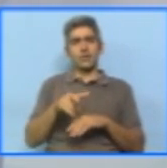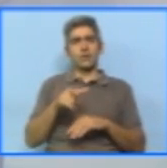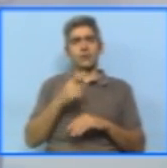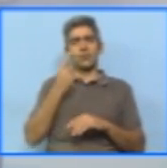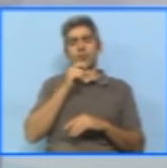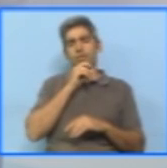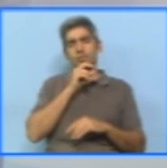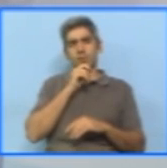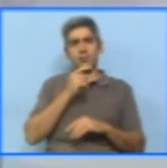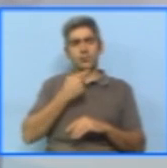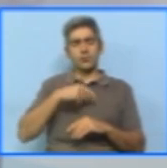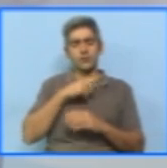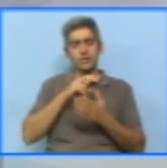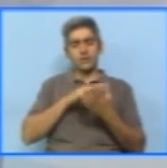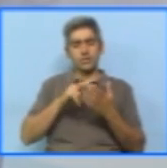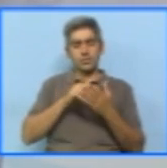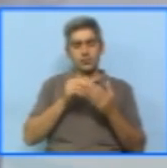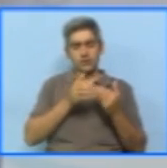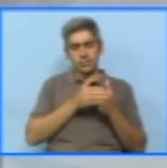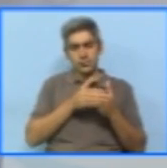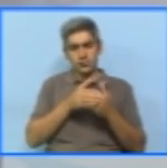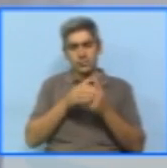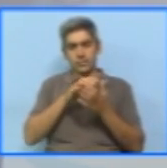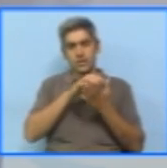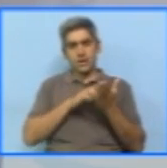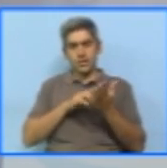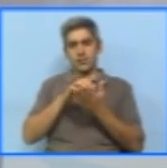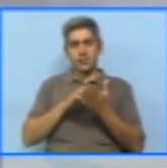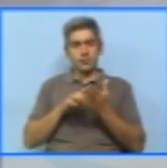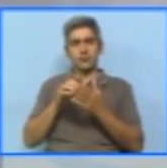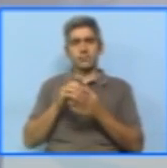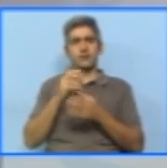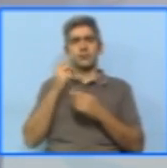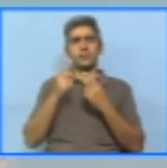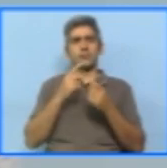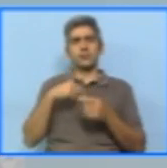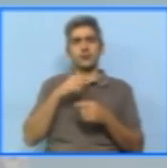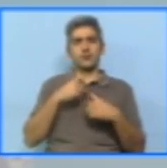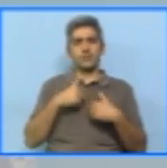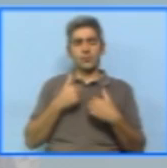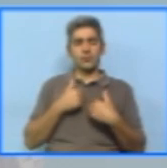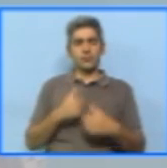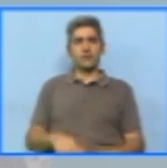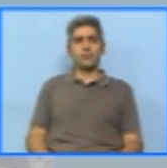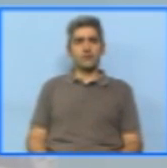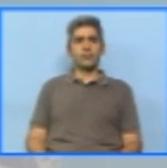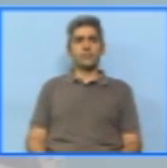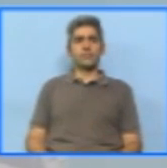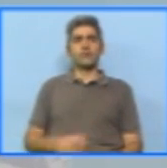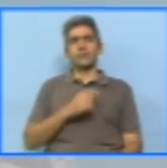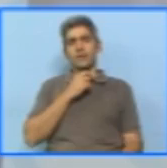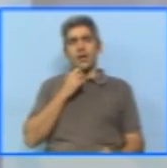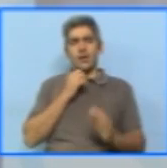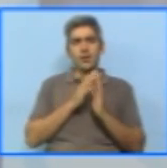uma oportunidade para lermos de uma forma sequencial o texto sagrado. Às vezes, mesmo nós, falo por mim, os sacerdotes,